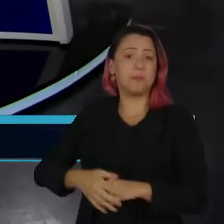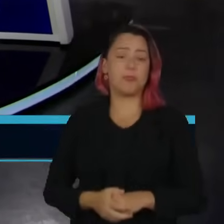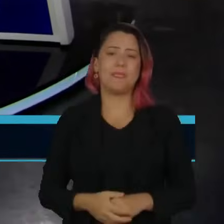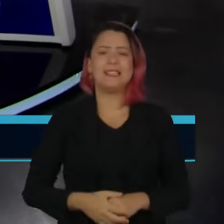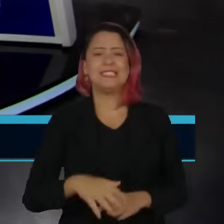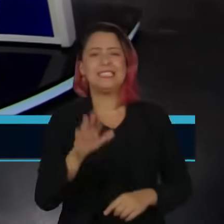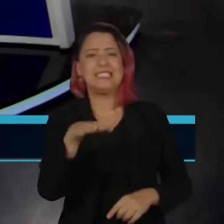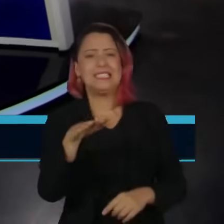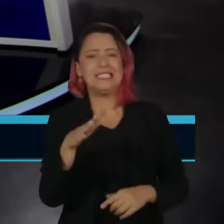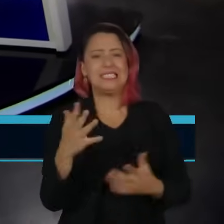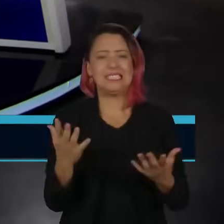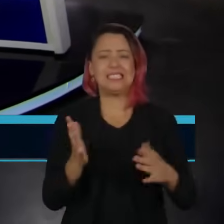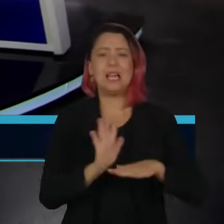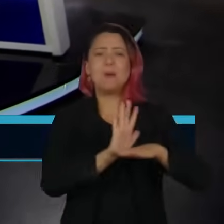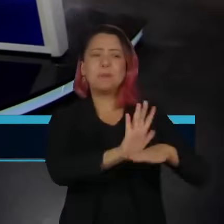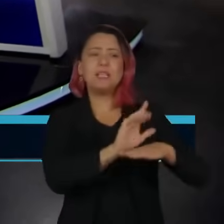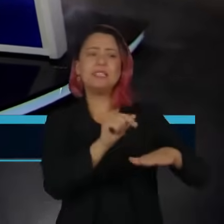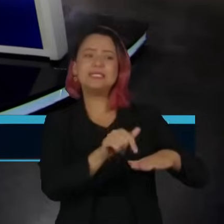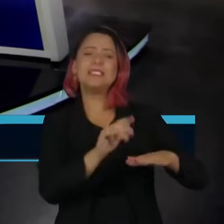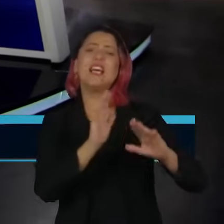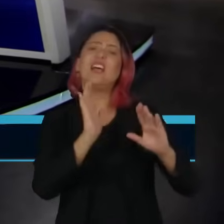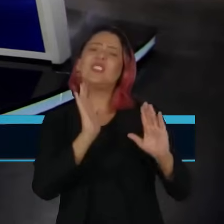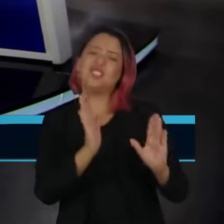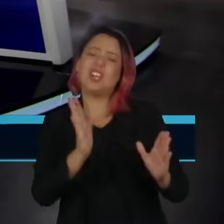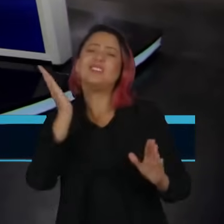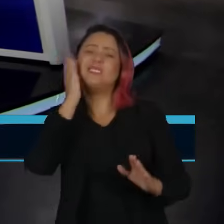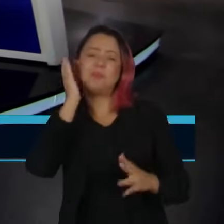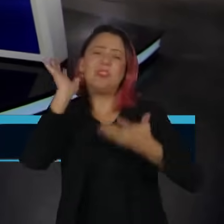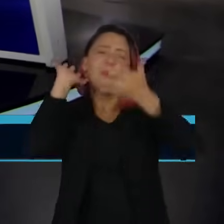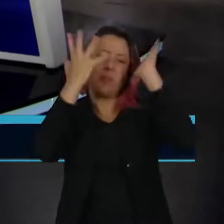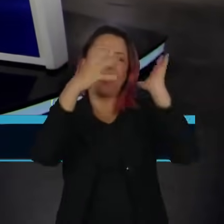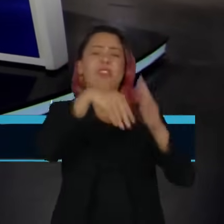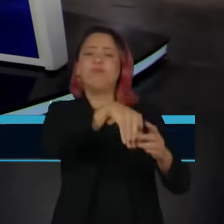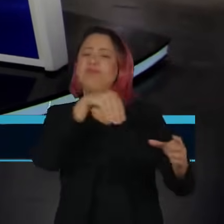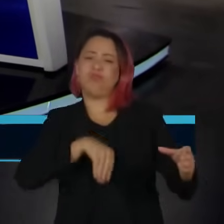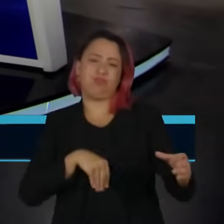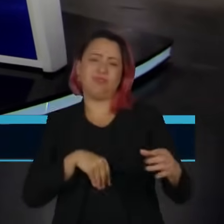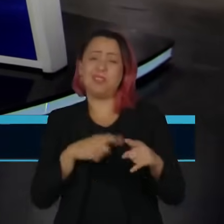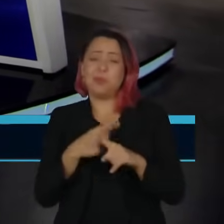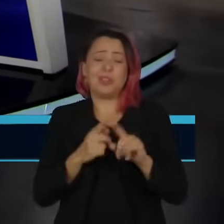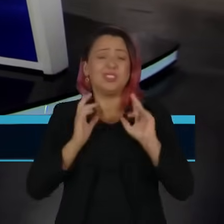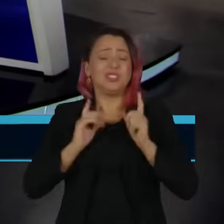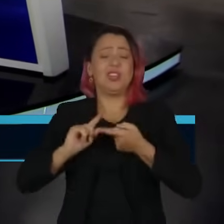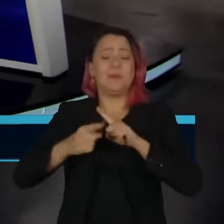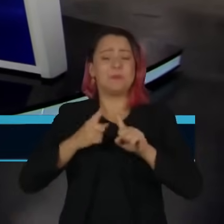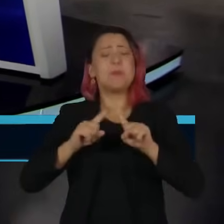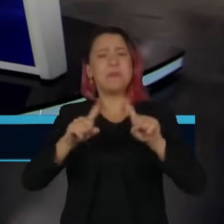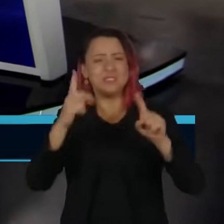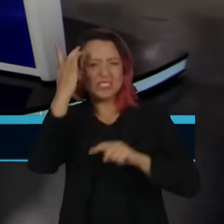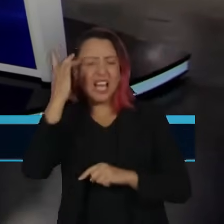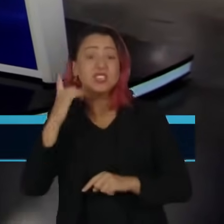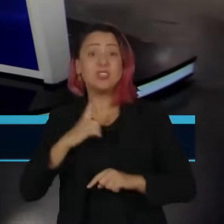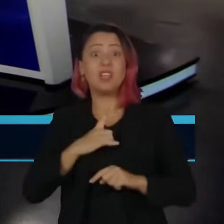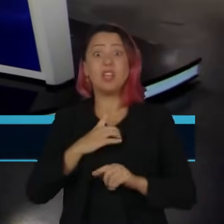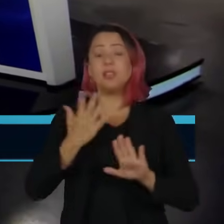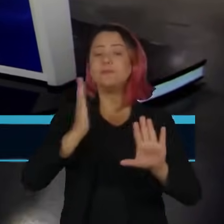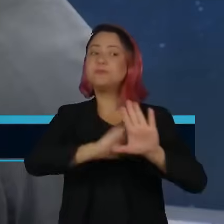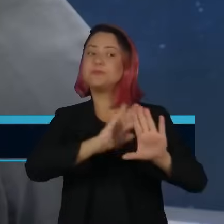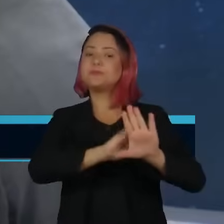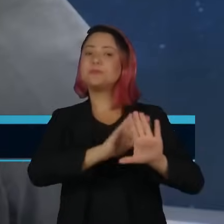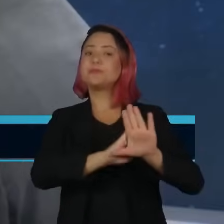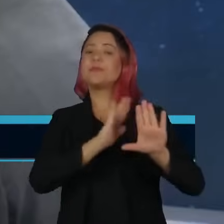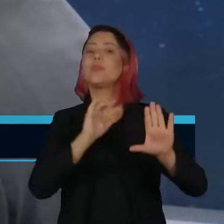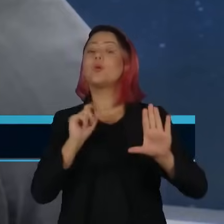Sakamoto, sair do BRICS já era uma promessa de campanha de Javier Milei. Foi uma decisão com viés ideológico? A ideia é se aproximar dos